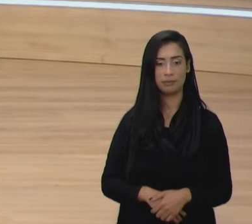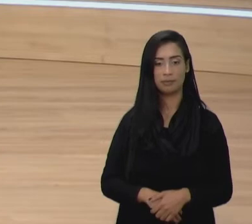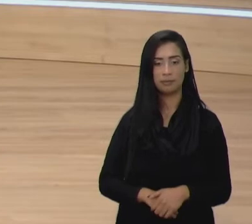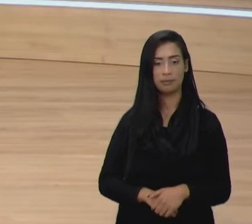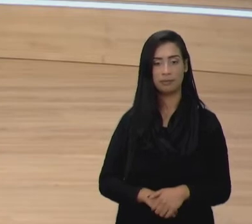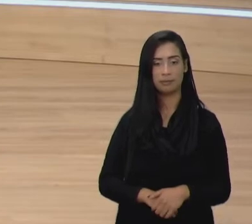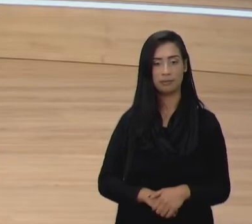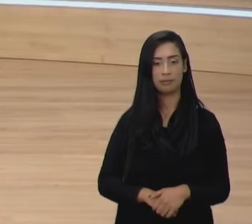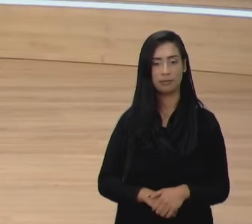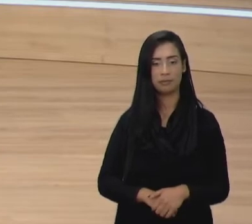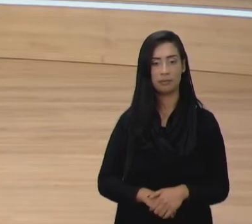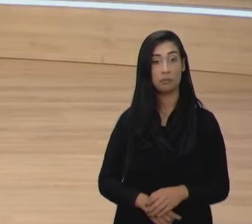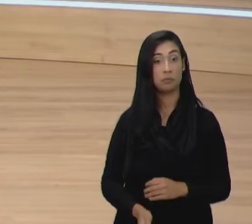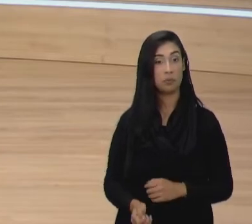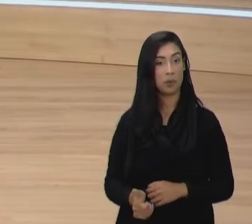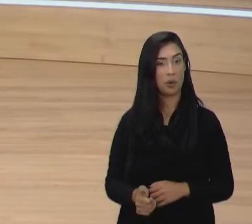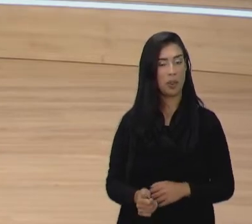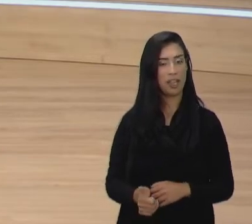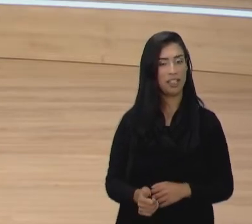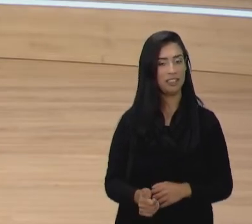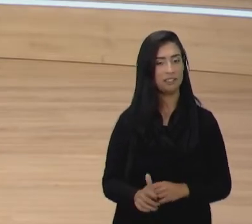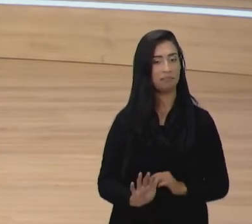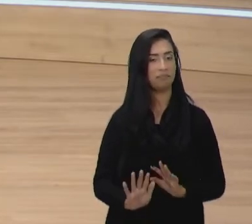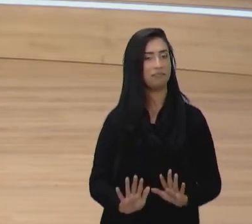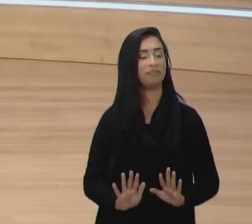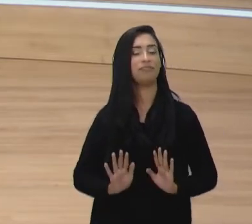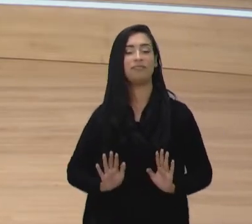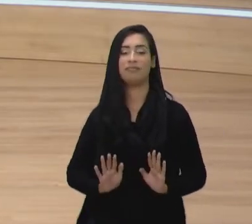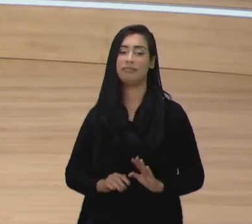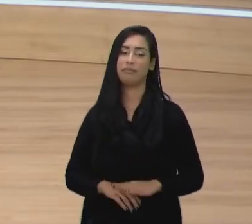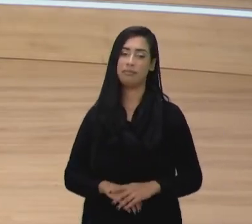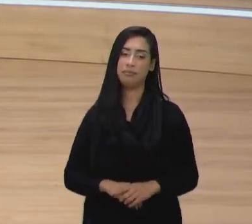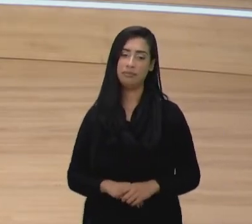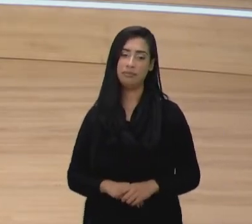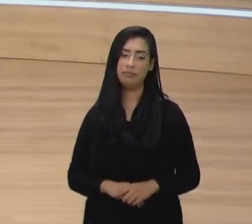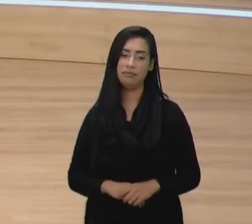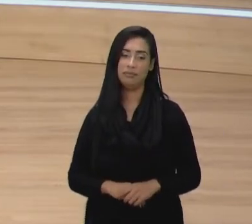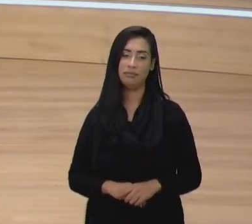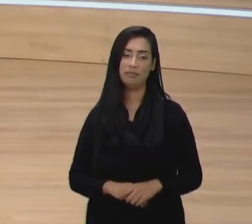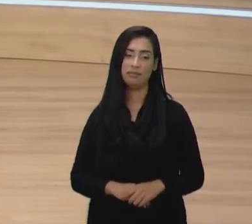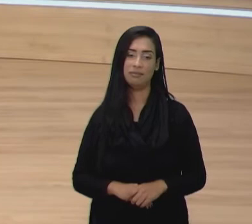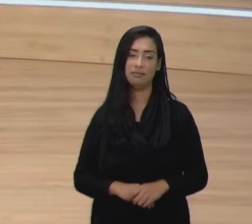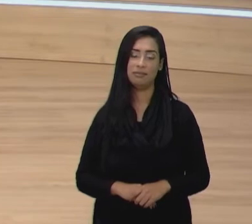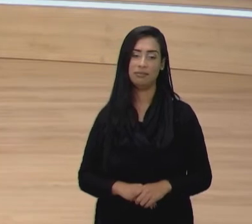3, 5, 6, 7. Quase, hein? Quase! Quase entreguei o quase jogo. Quase entregou.